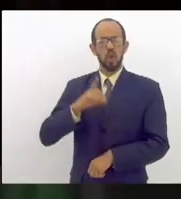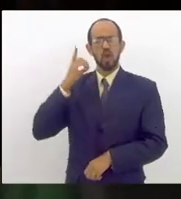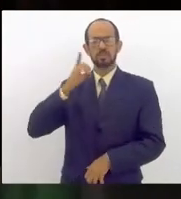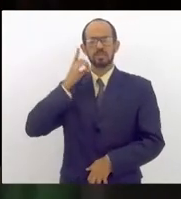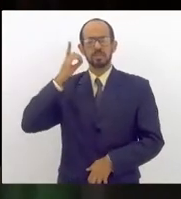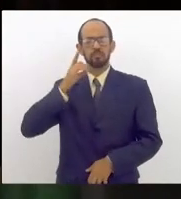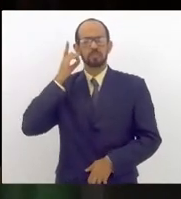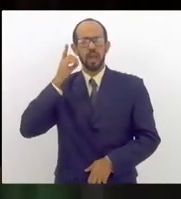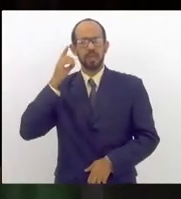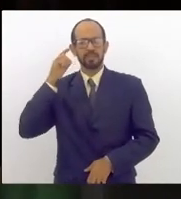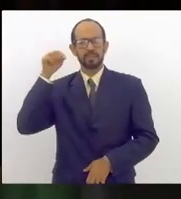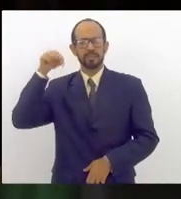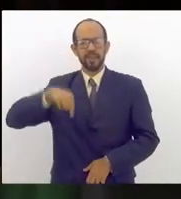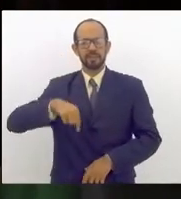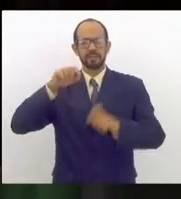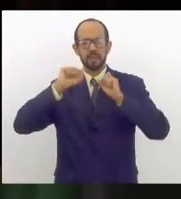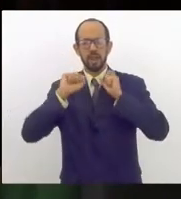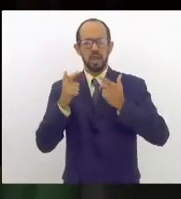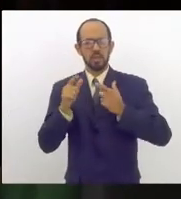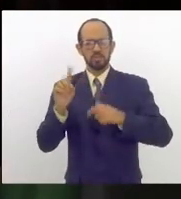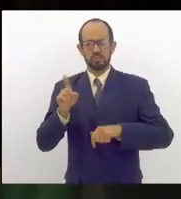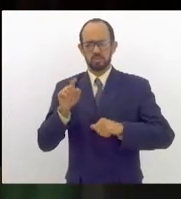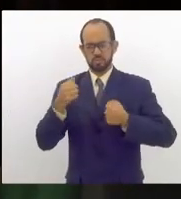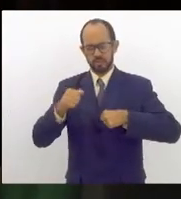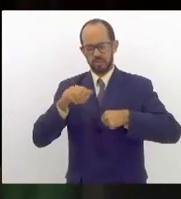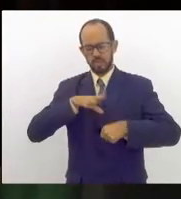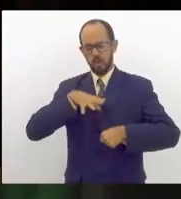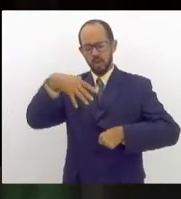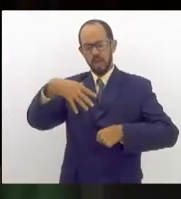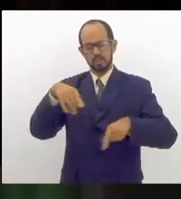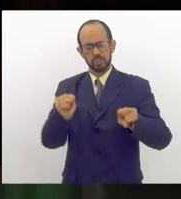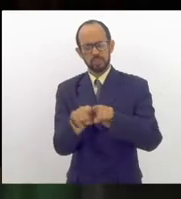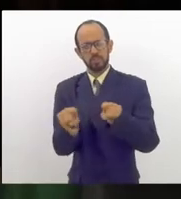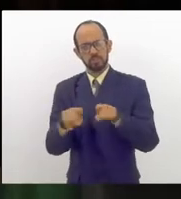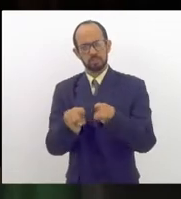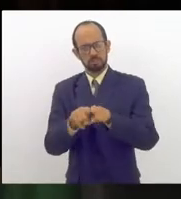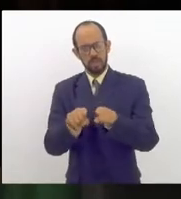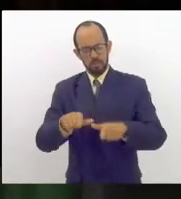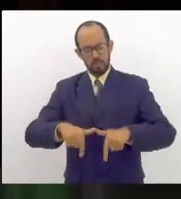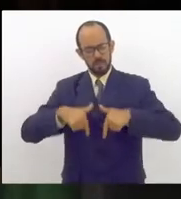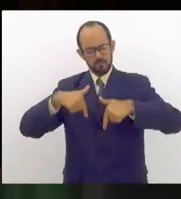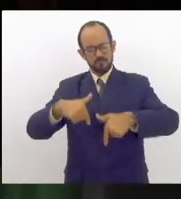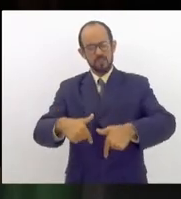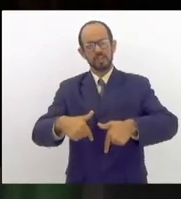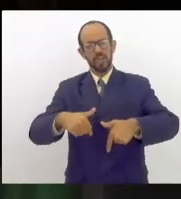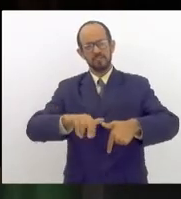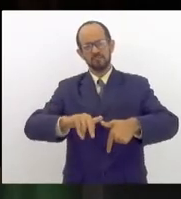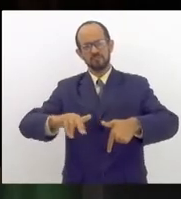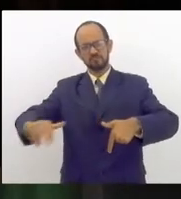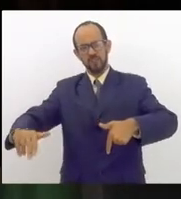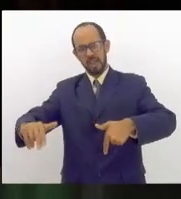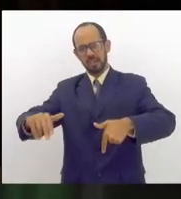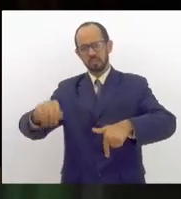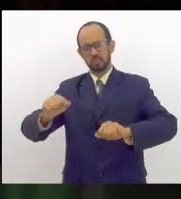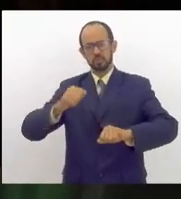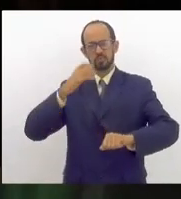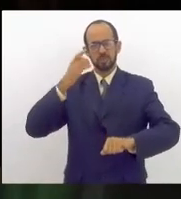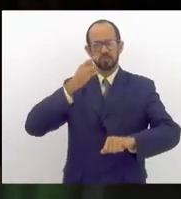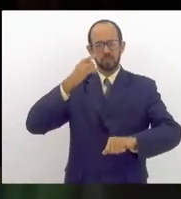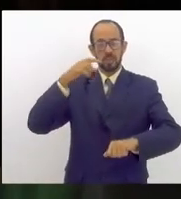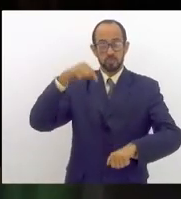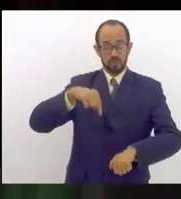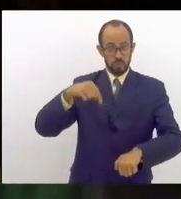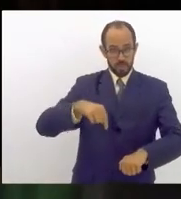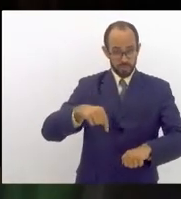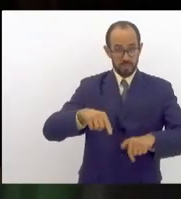aqui na leste tem que ter coragem para enfrentar diversos parlamentares que aqui